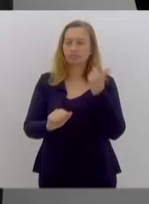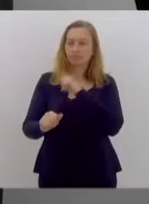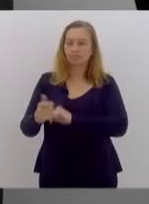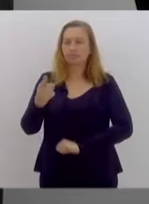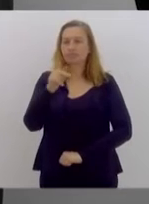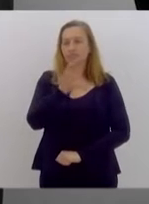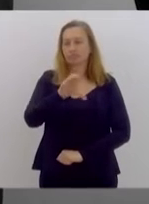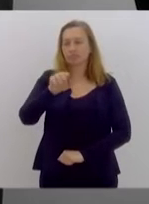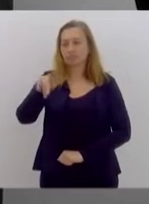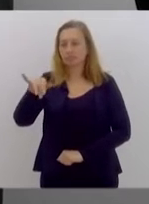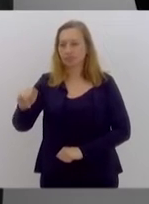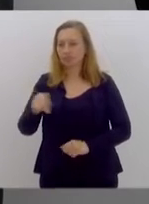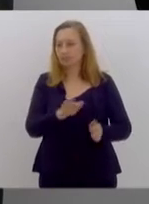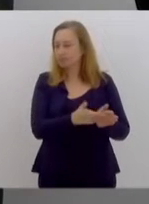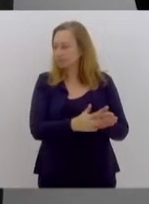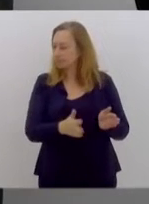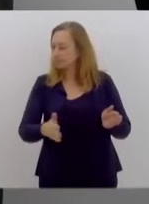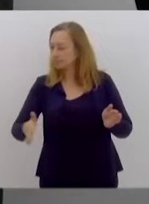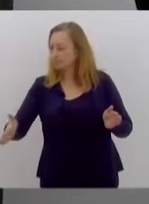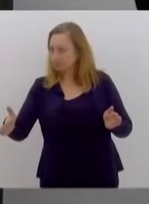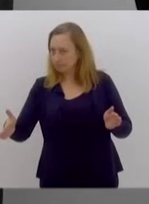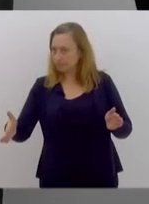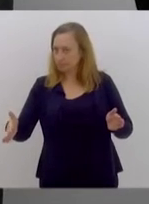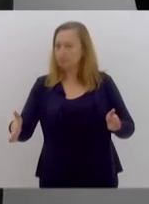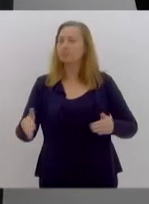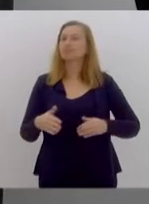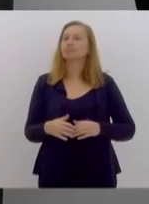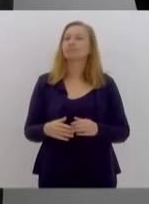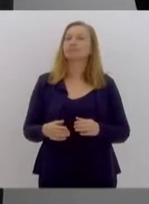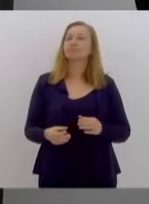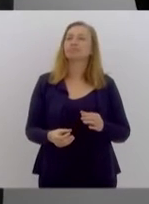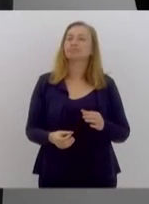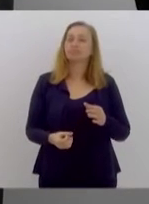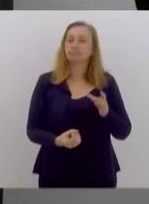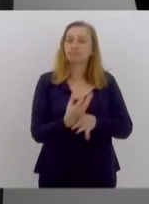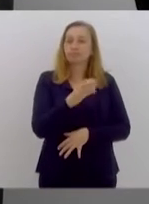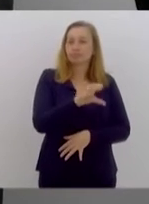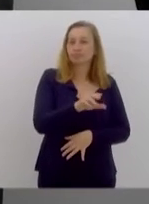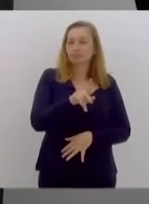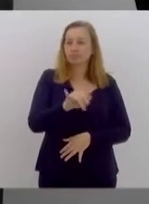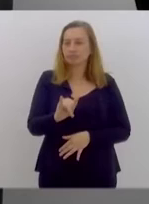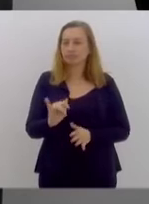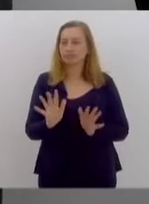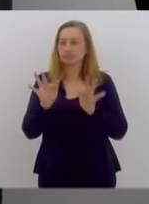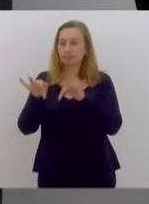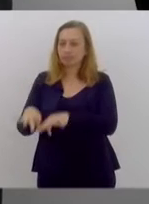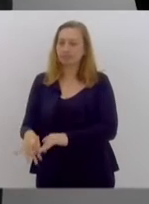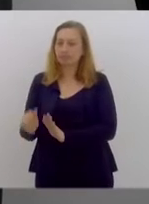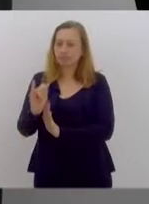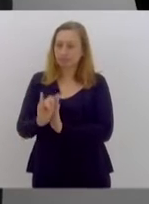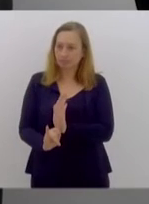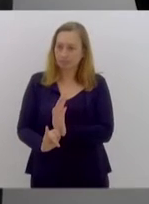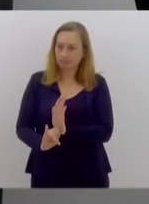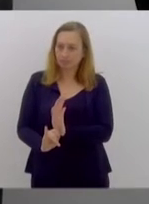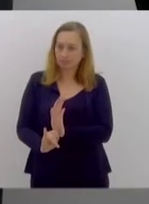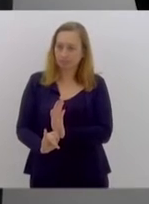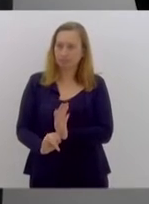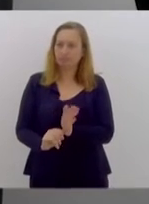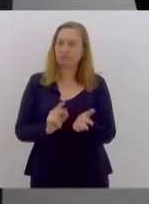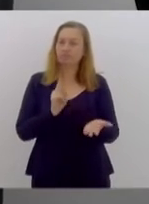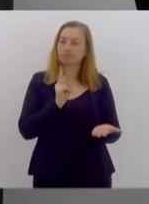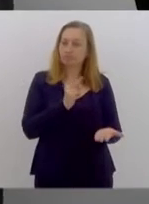ao longo desse processo da instalação até o relatório final mesmo